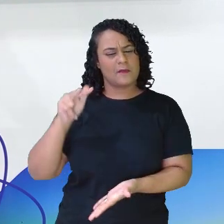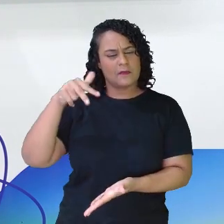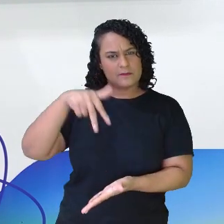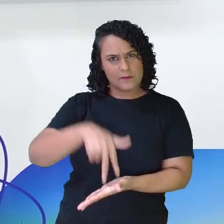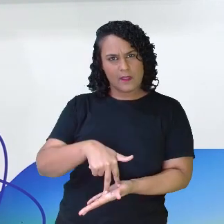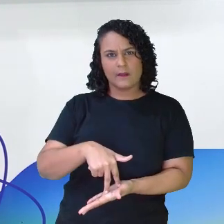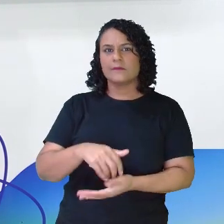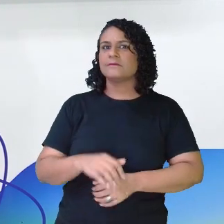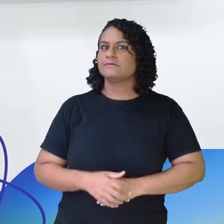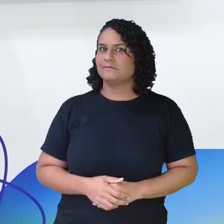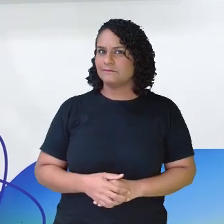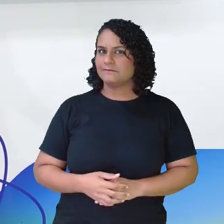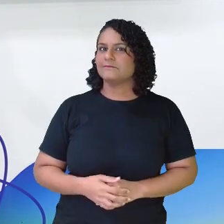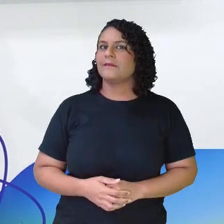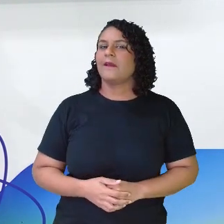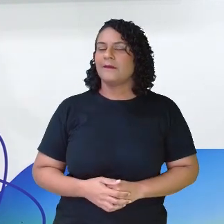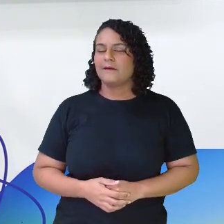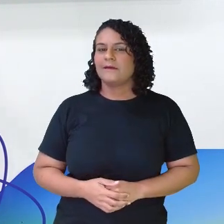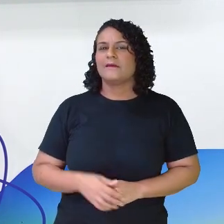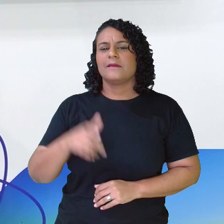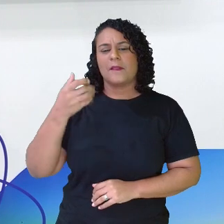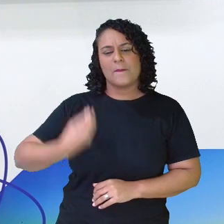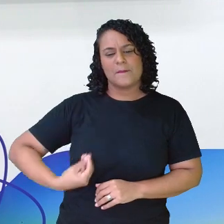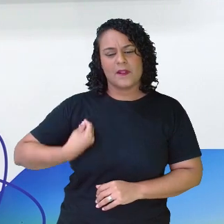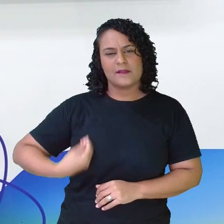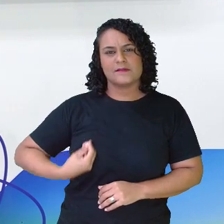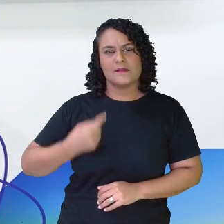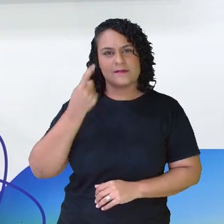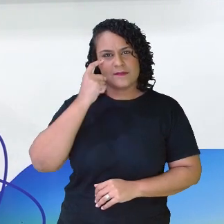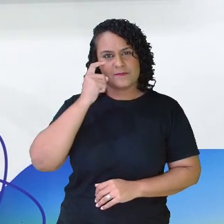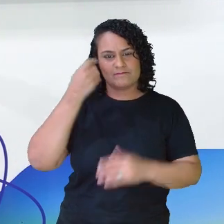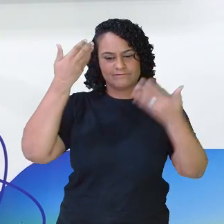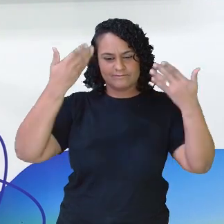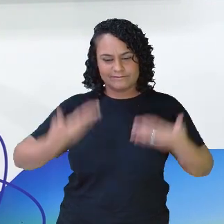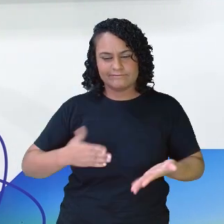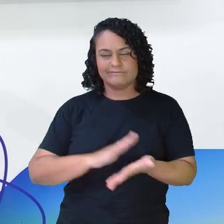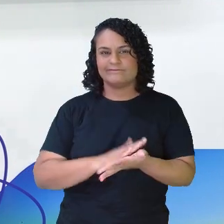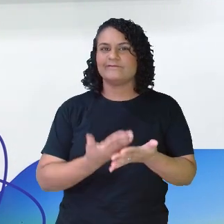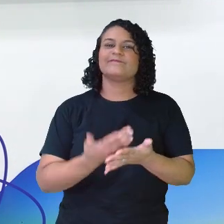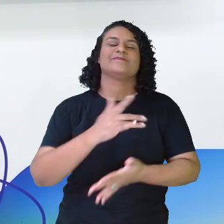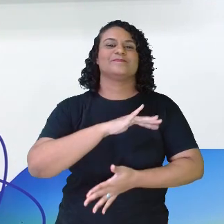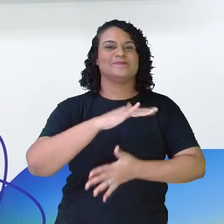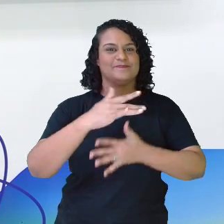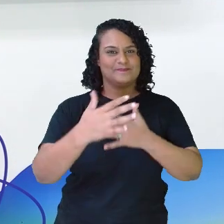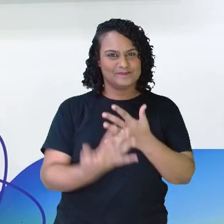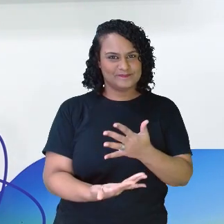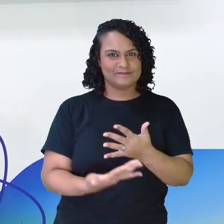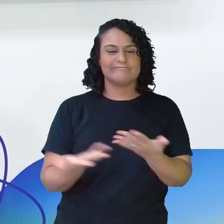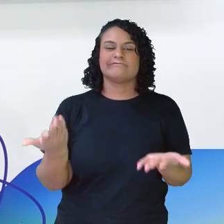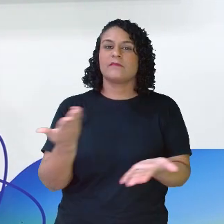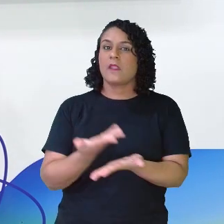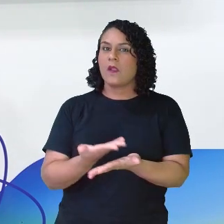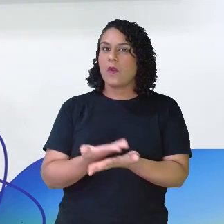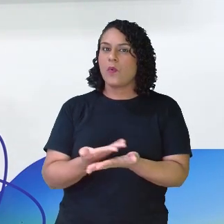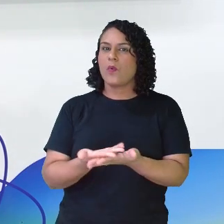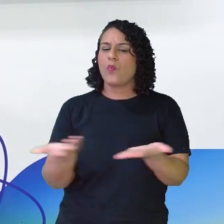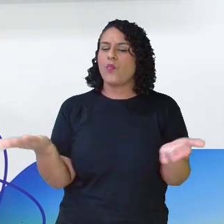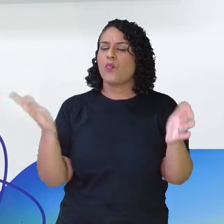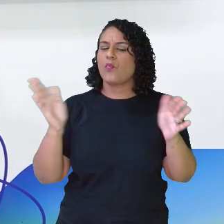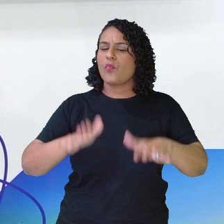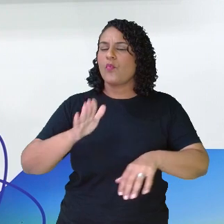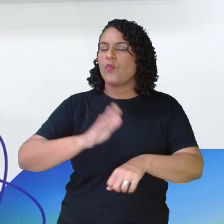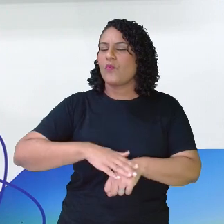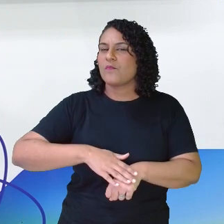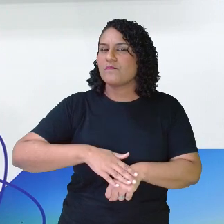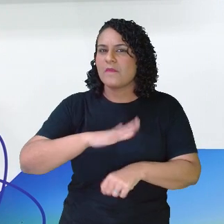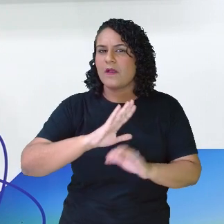bem acompanhado. Nós temos aqui a Elaine fazendo a interpretação de Libras, deixando essa aula mais